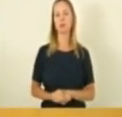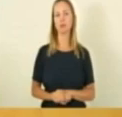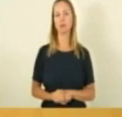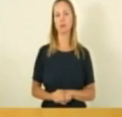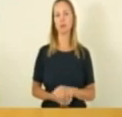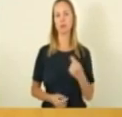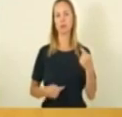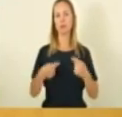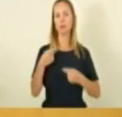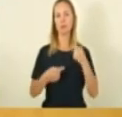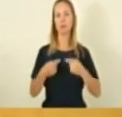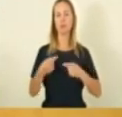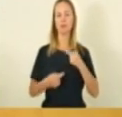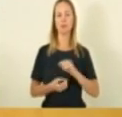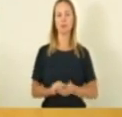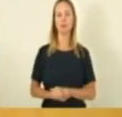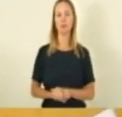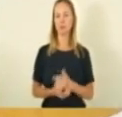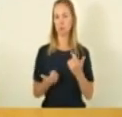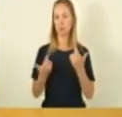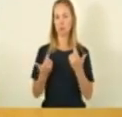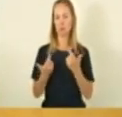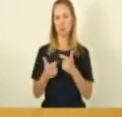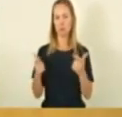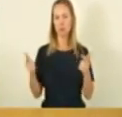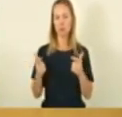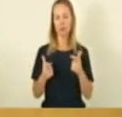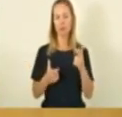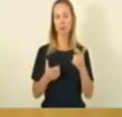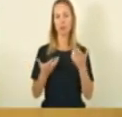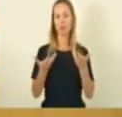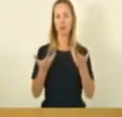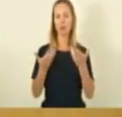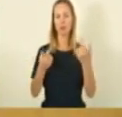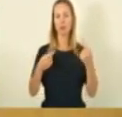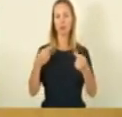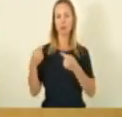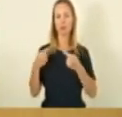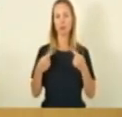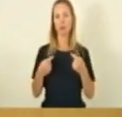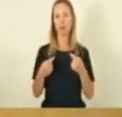Em discussão. Não havendo quem queira discutir. Com as emendas.